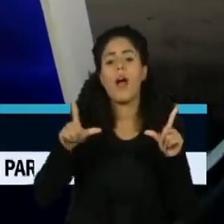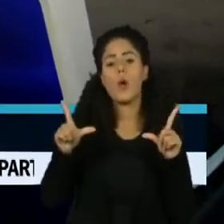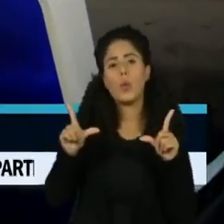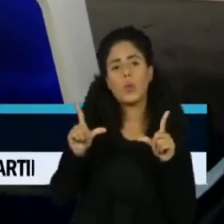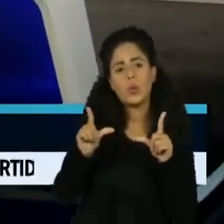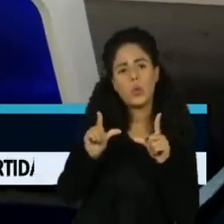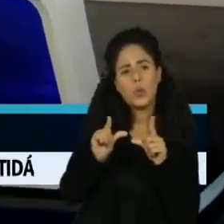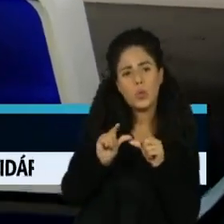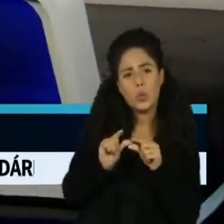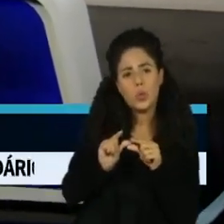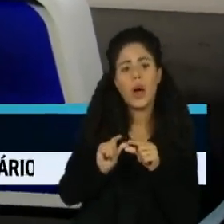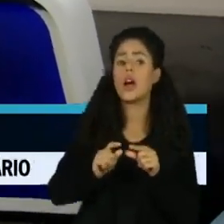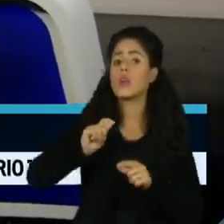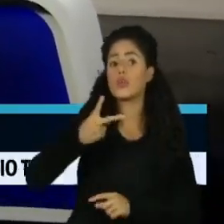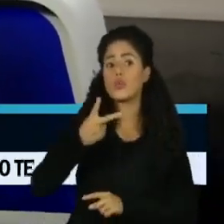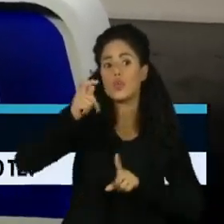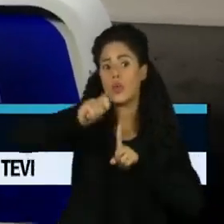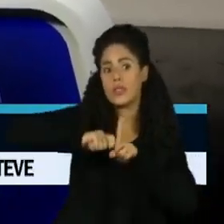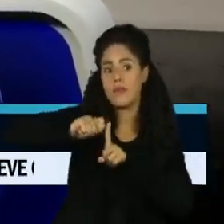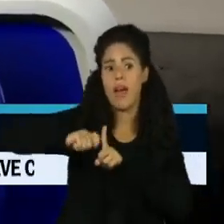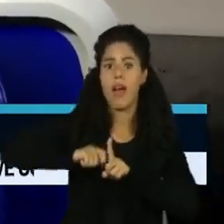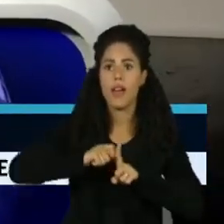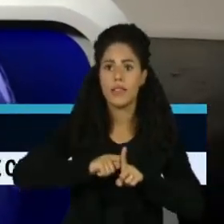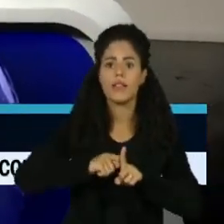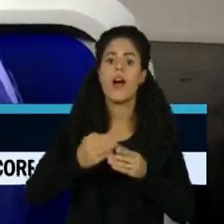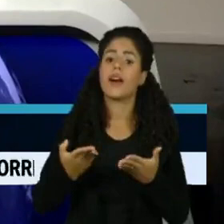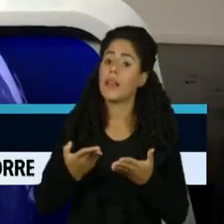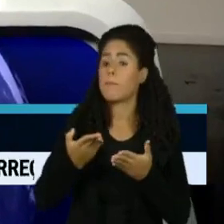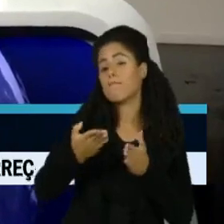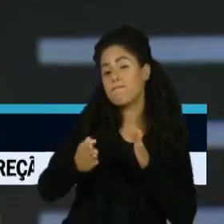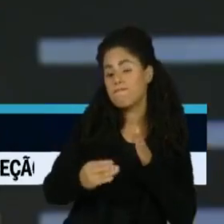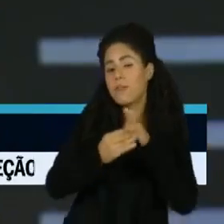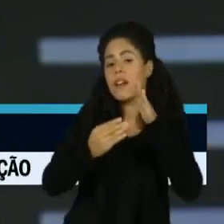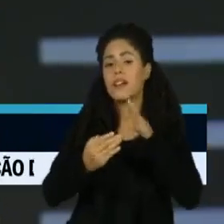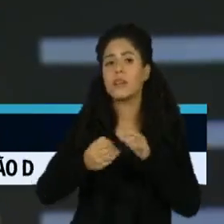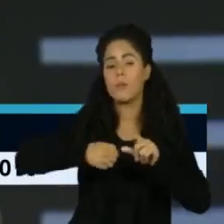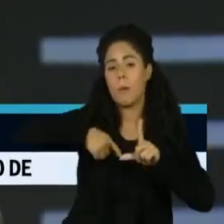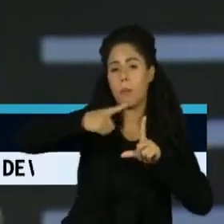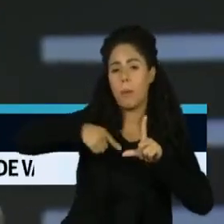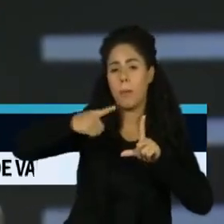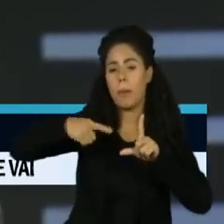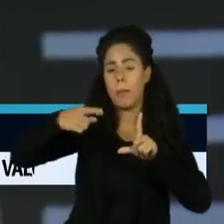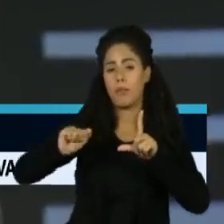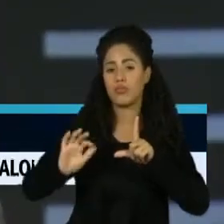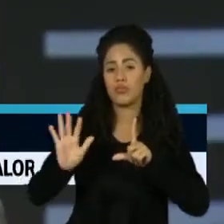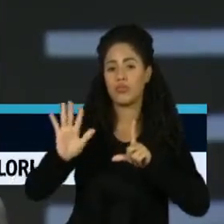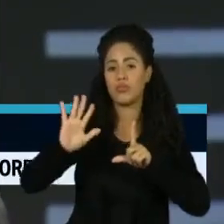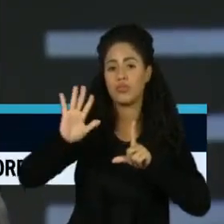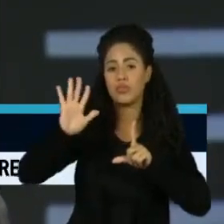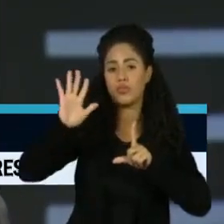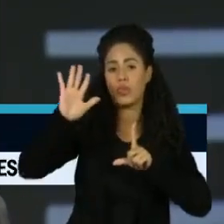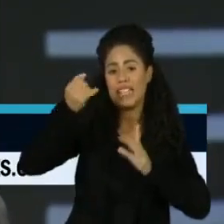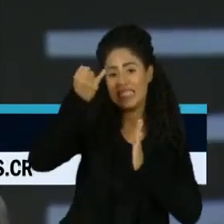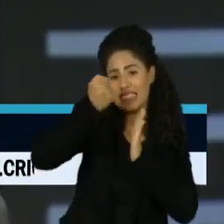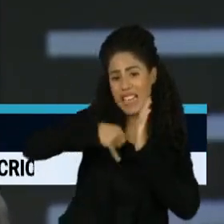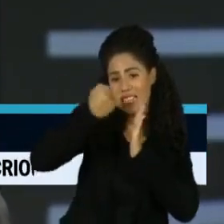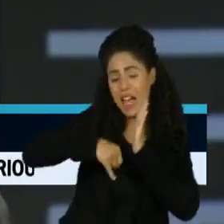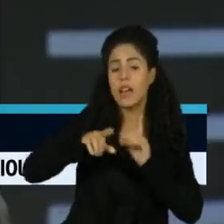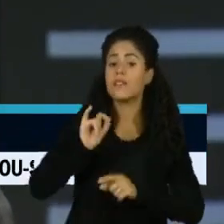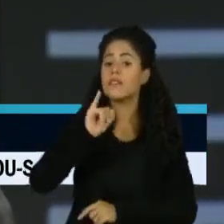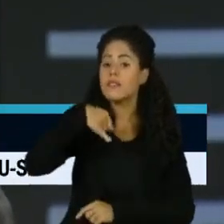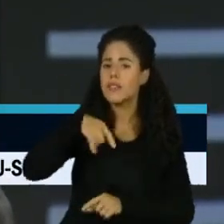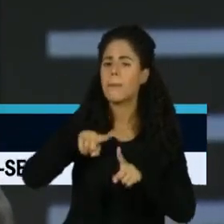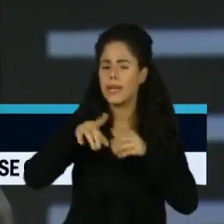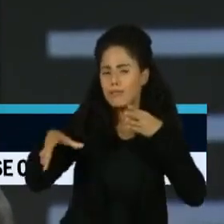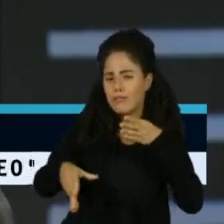próximos 2 meses, Senes? Eu acho que nós estamos chegando perto do pico que estão indicando de taxa de juros, né? Mas deixa eu complementar